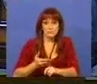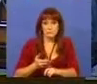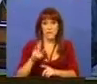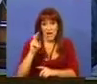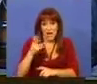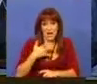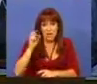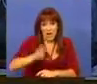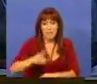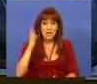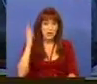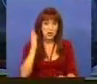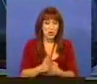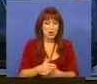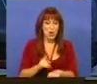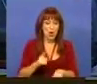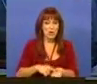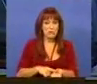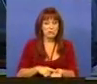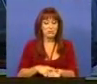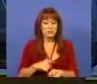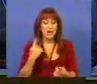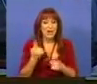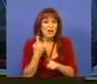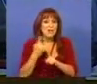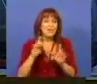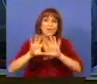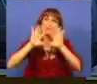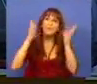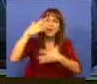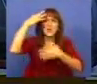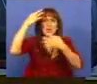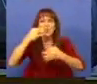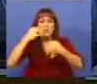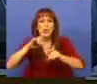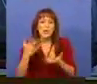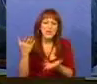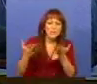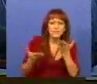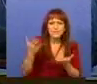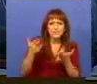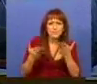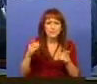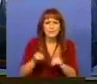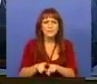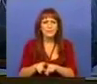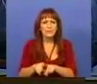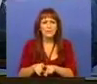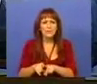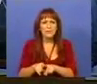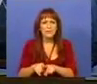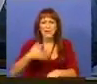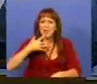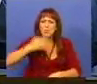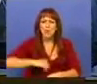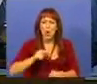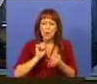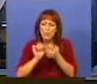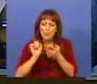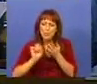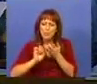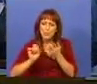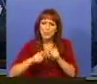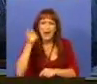do RDM, só temperável por vagos juízos de proporcionalidade à plena